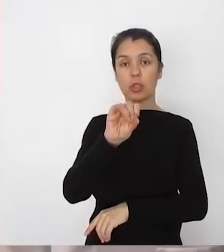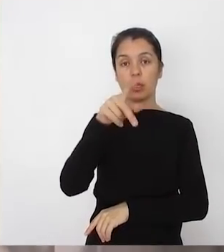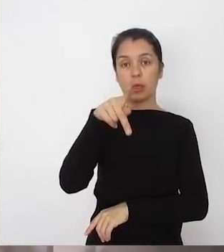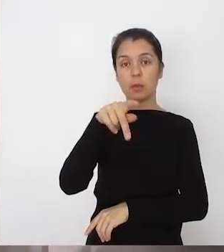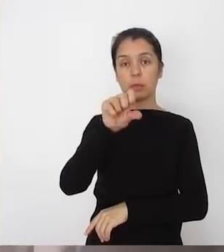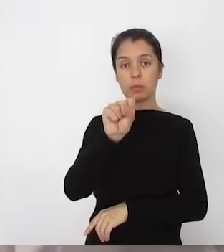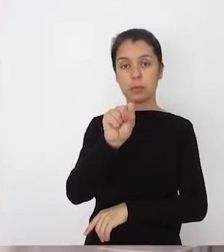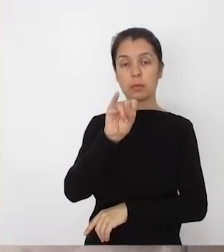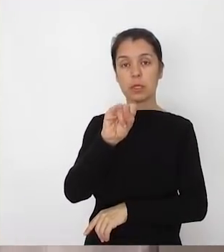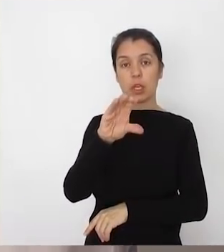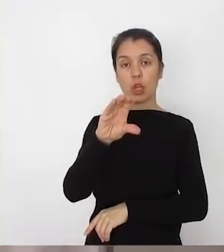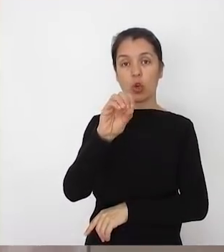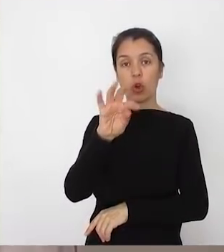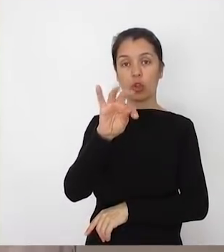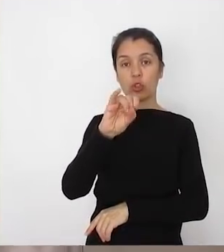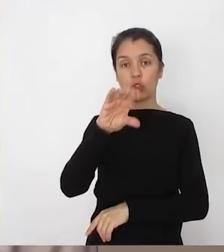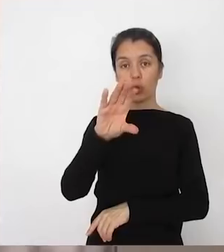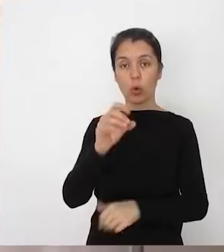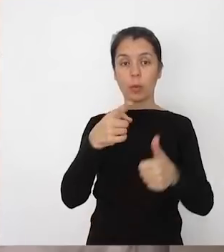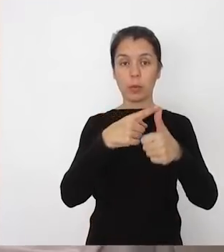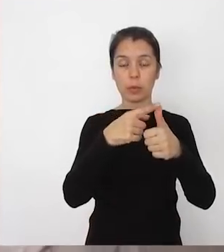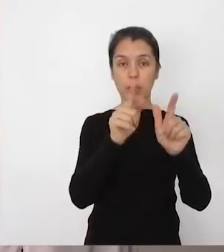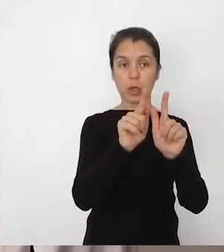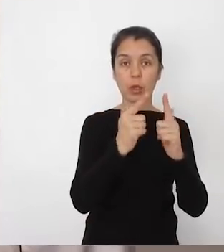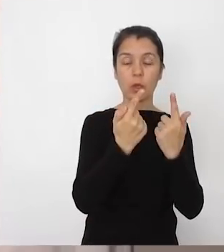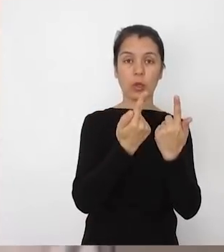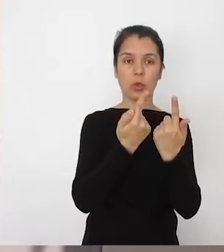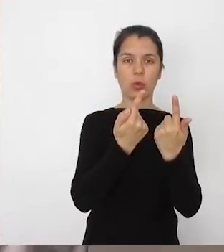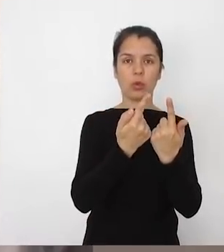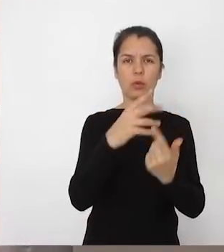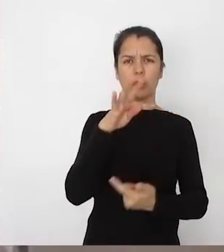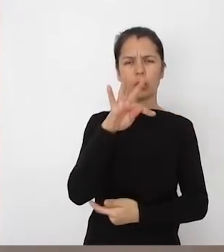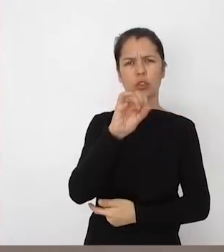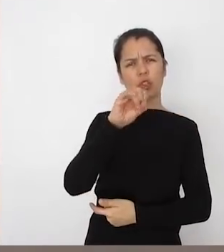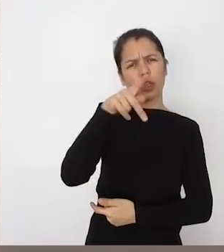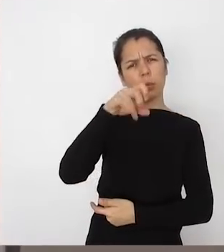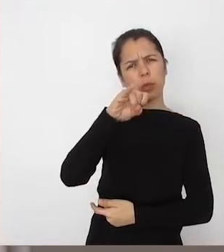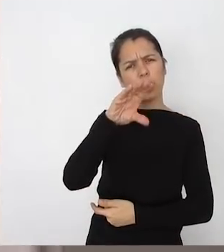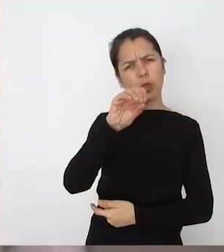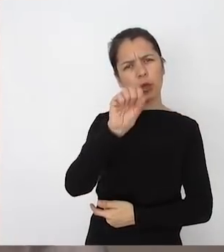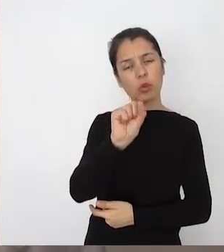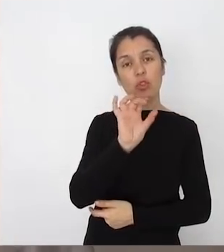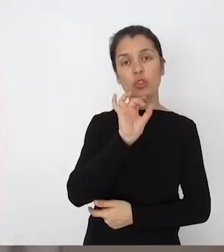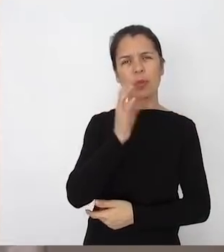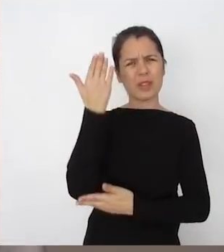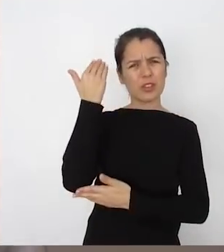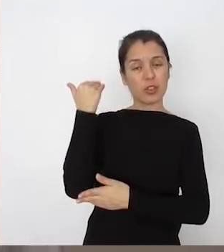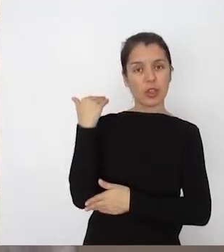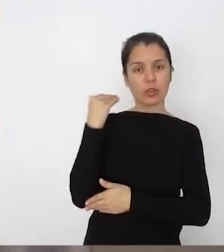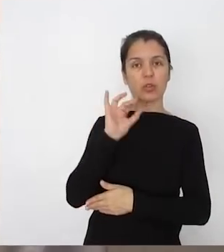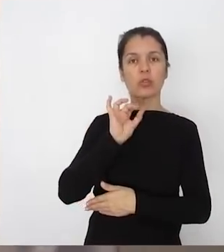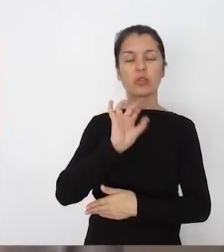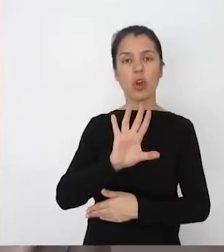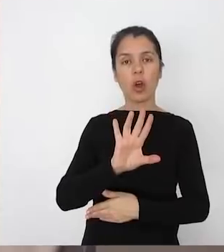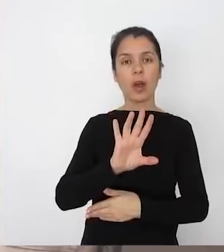de adoecer mais fácil, porque a imunidade dela é mais baixa. Já os remédios de segunda geração, que são chamados de